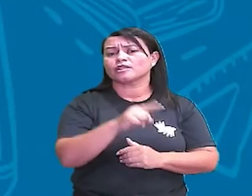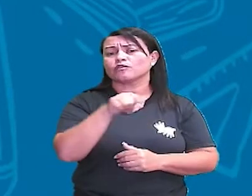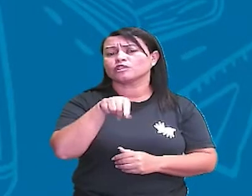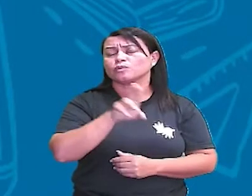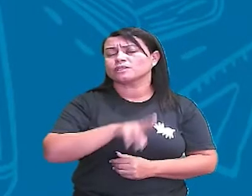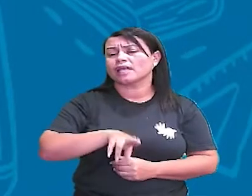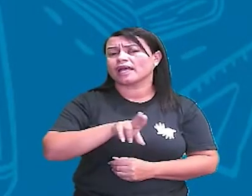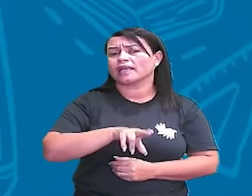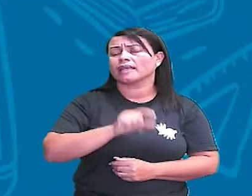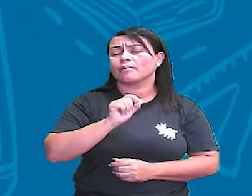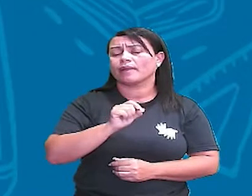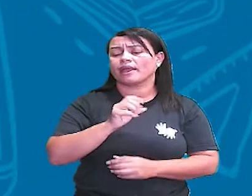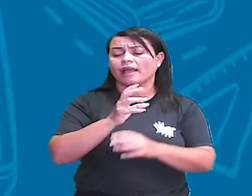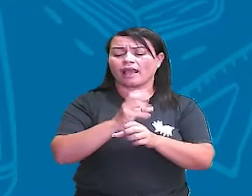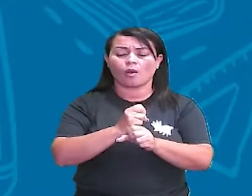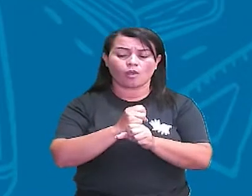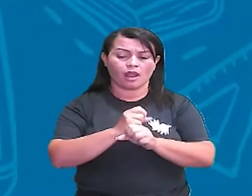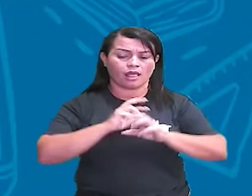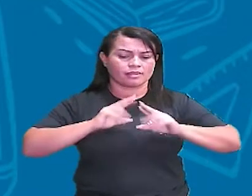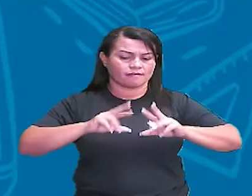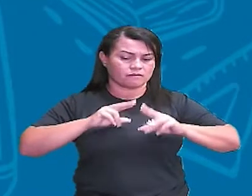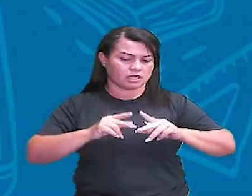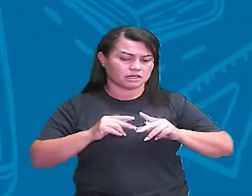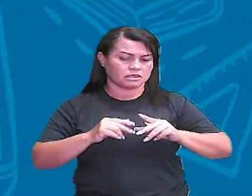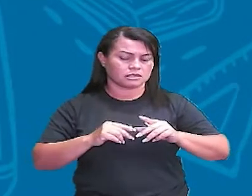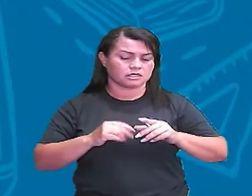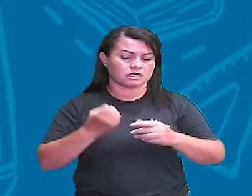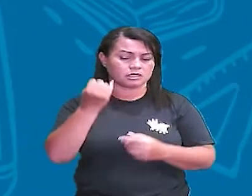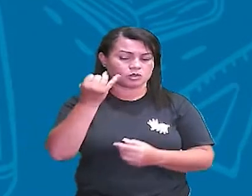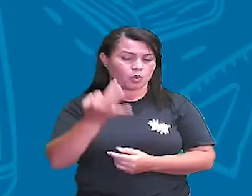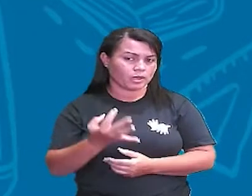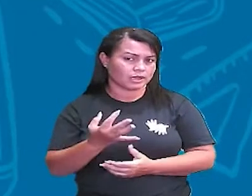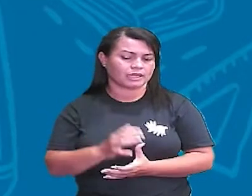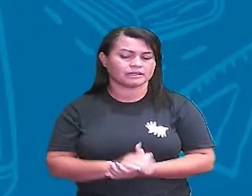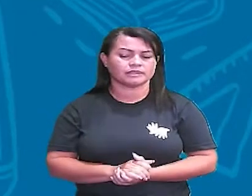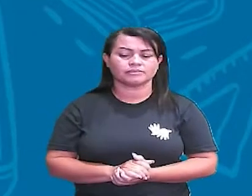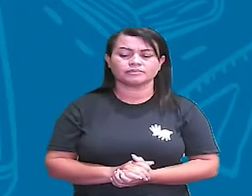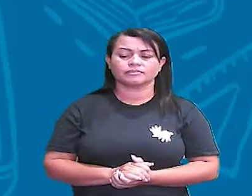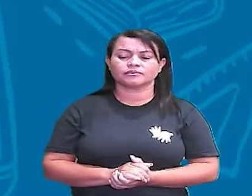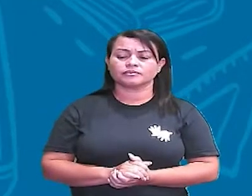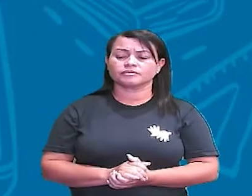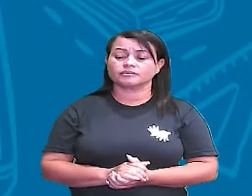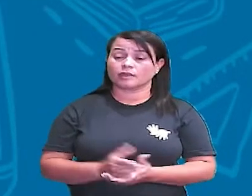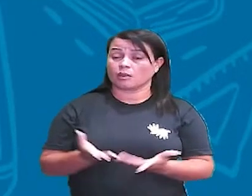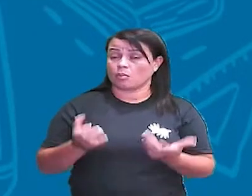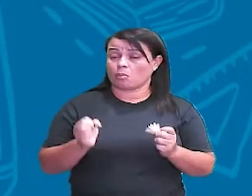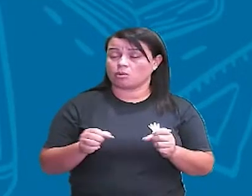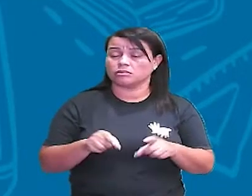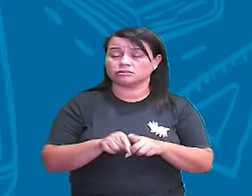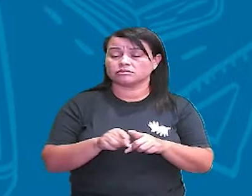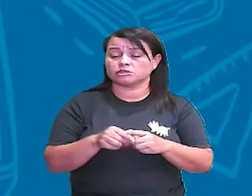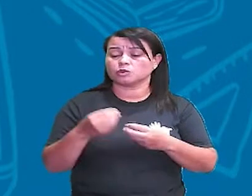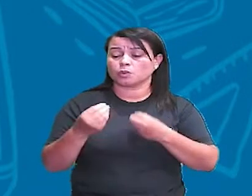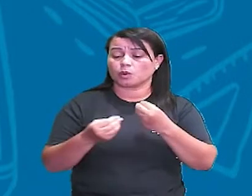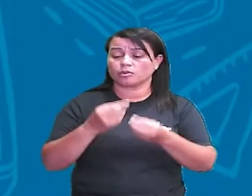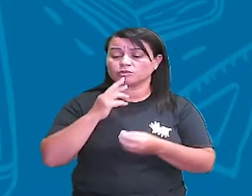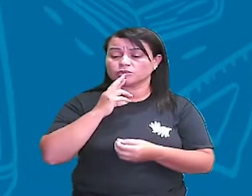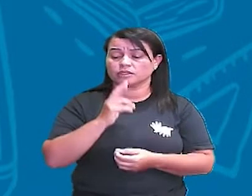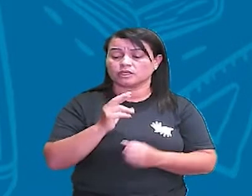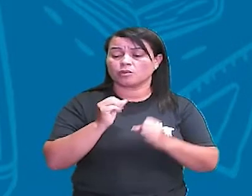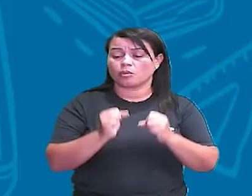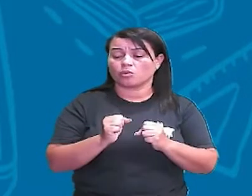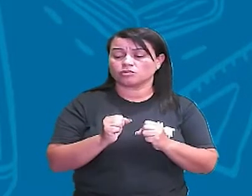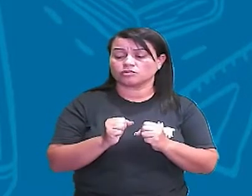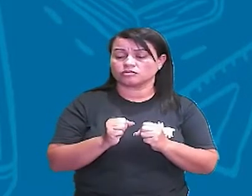usaria para calcular a diferença entre essas quantidades? E aí eu posso fazer a seguinte subtração. Eu